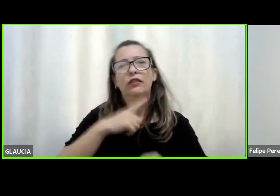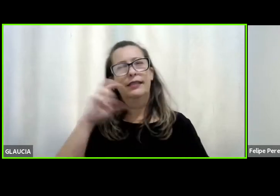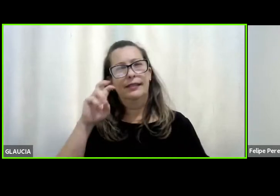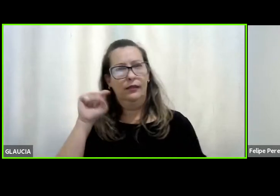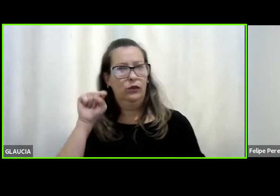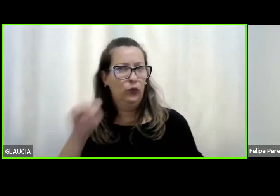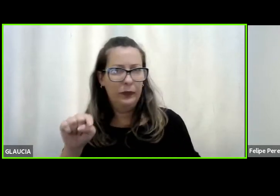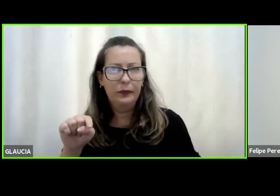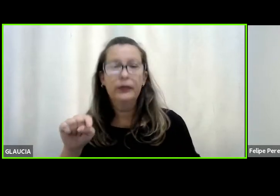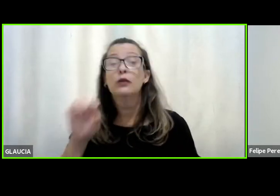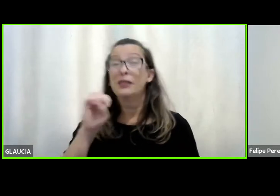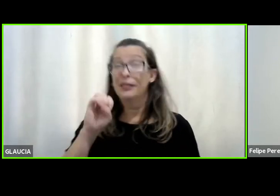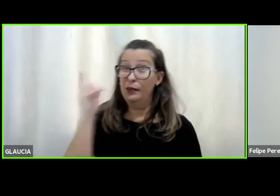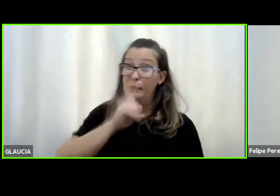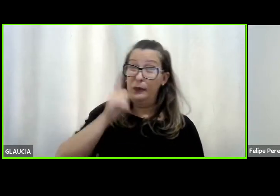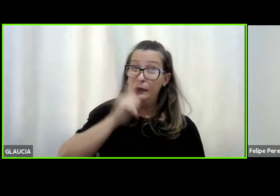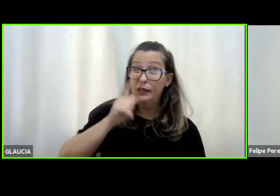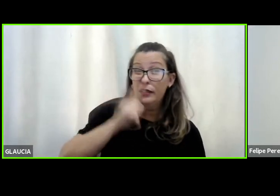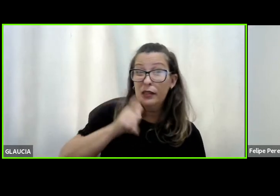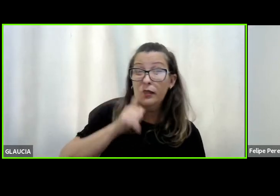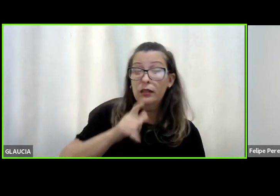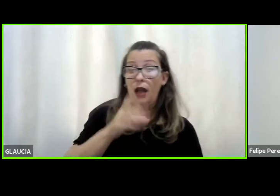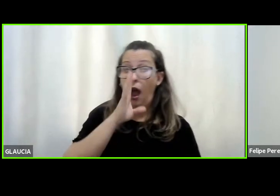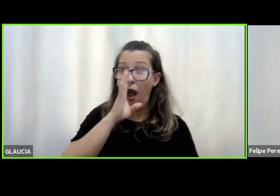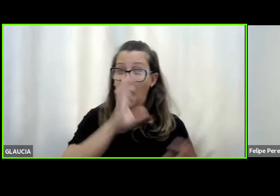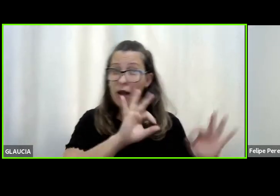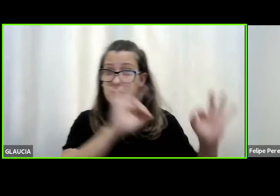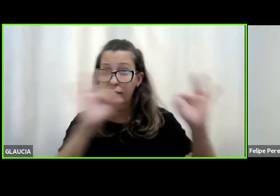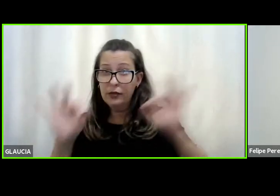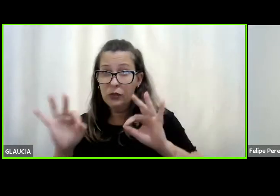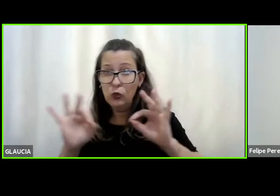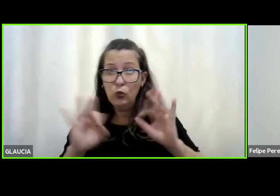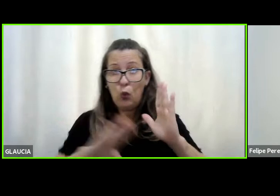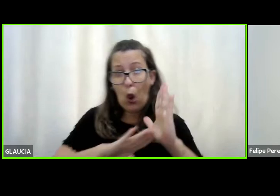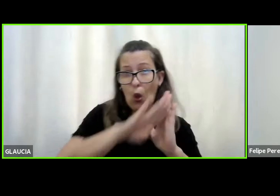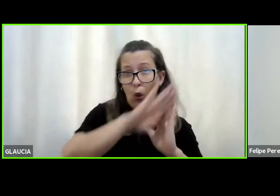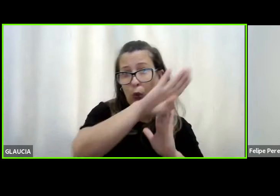muito assistido em festivais ao redor do mundo todo, às vezes.